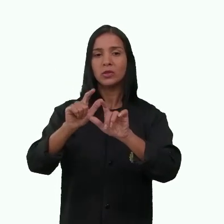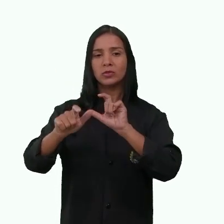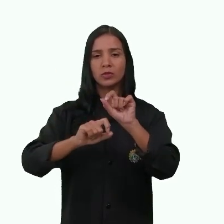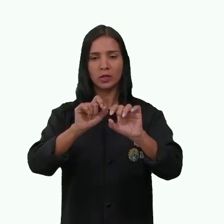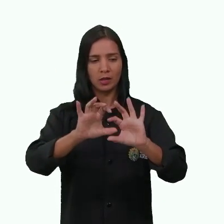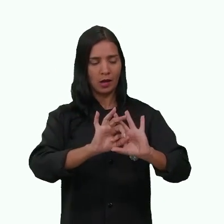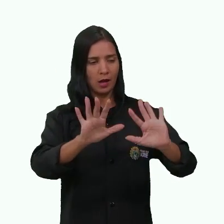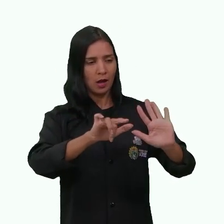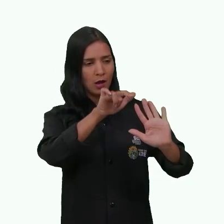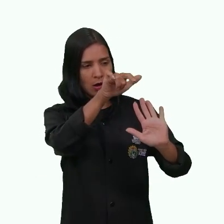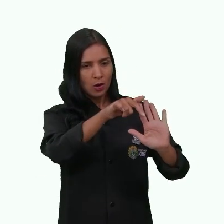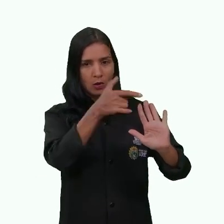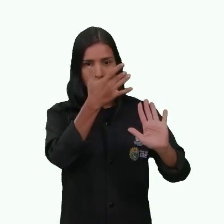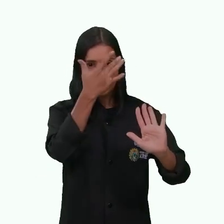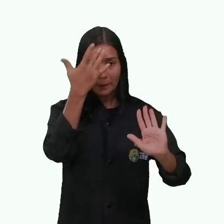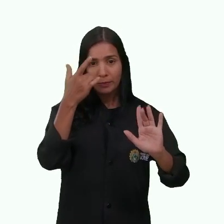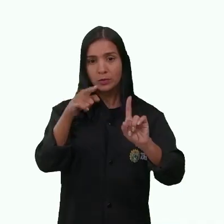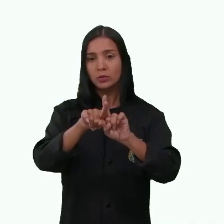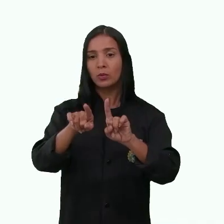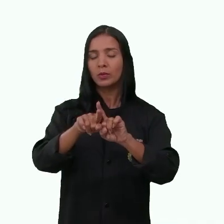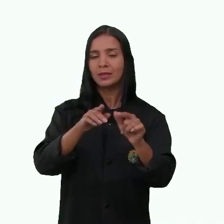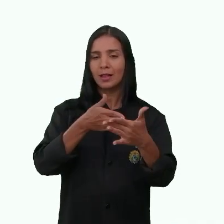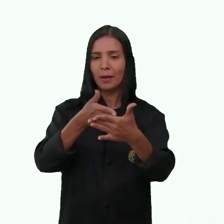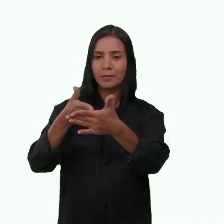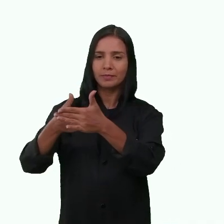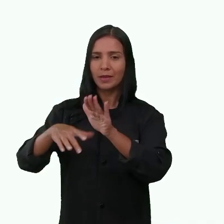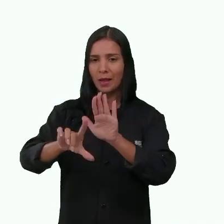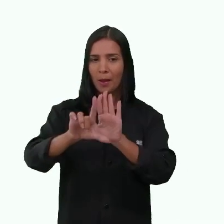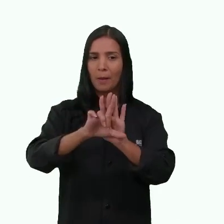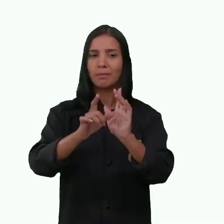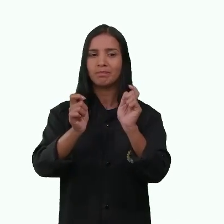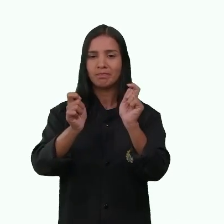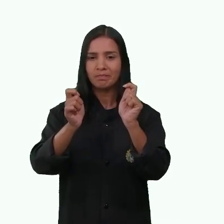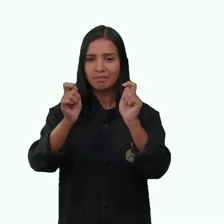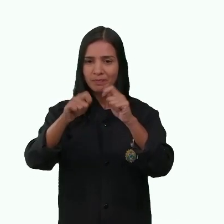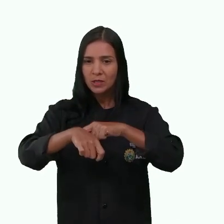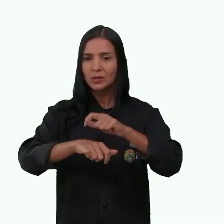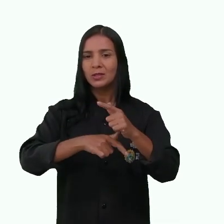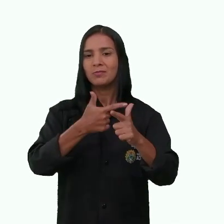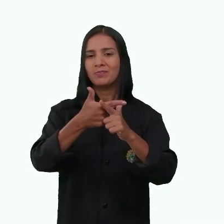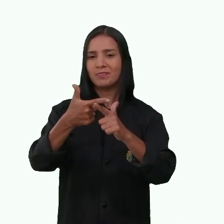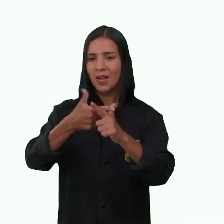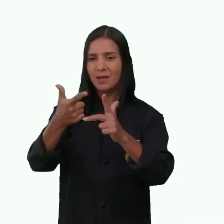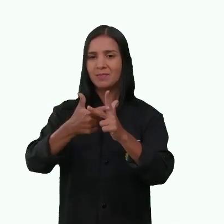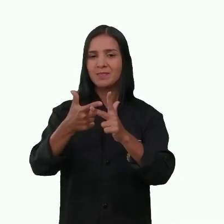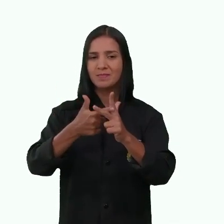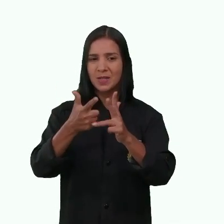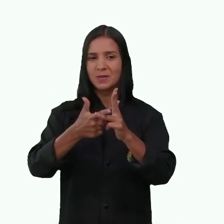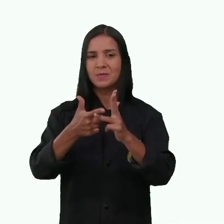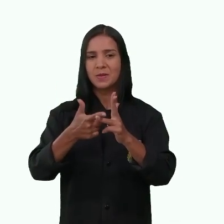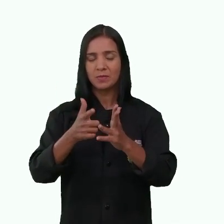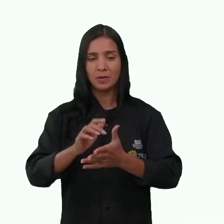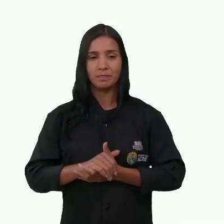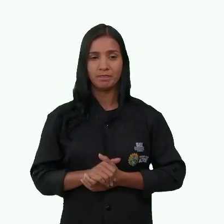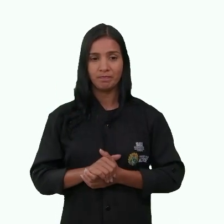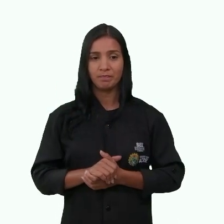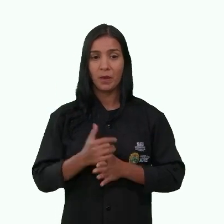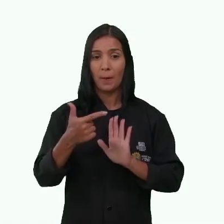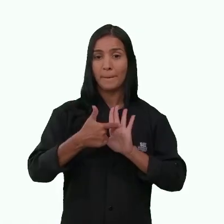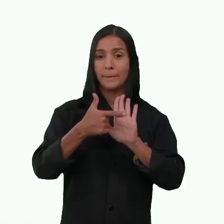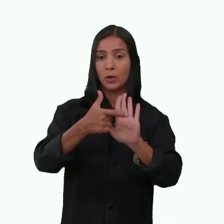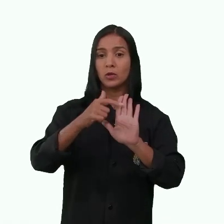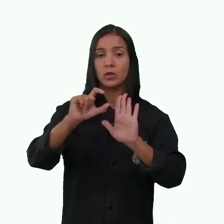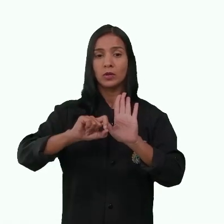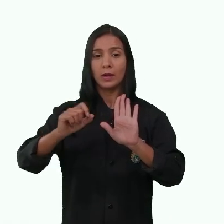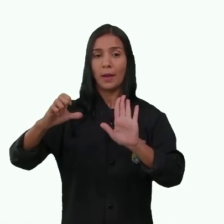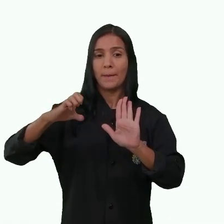limites legais podem gerar tensões profundas. No segundo marcador, mostra que bioética não